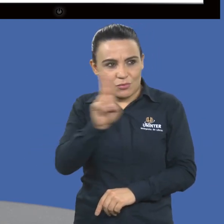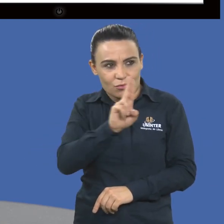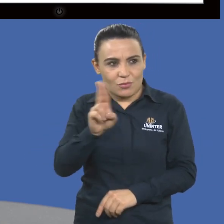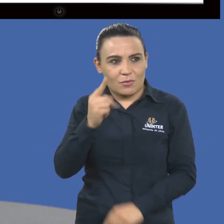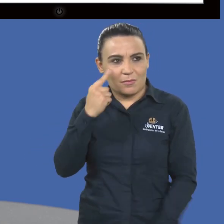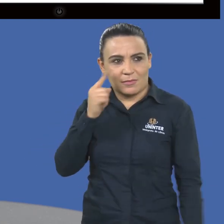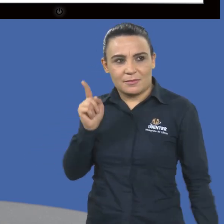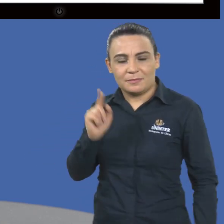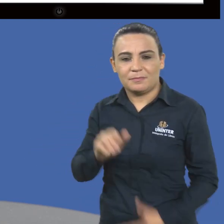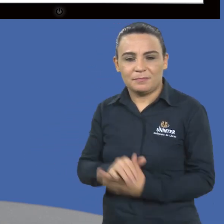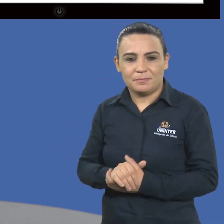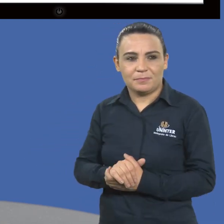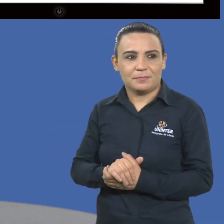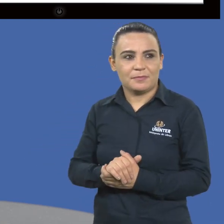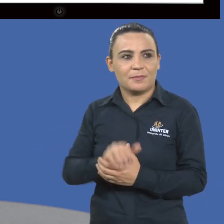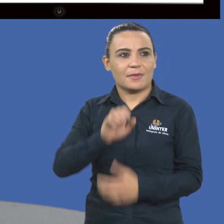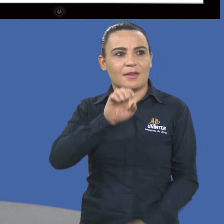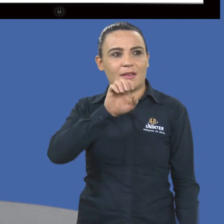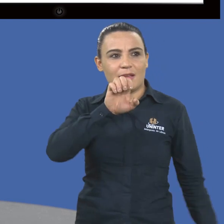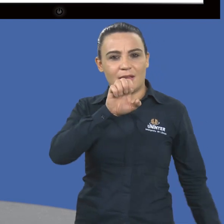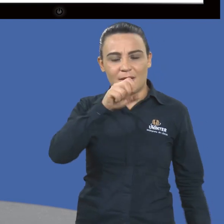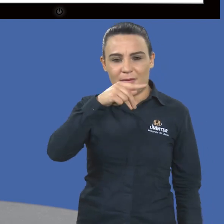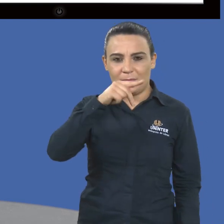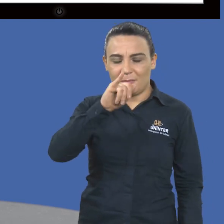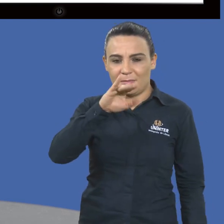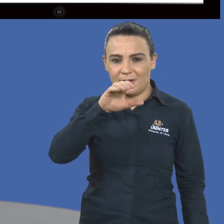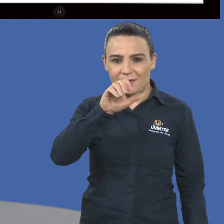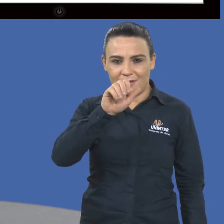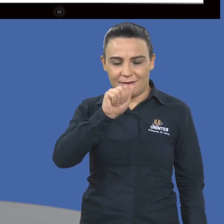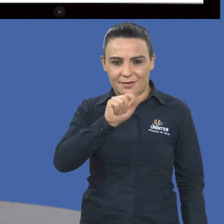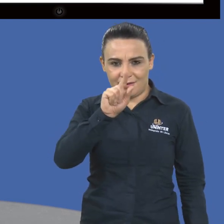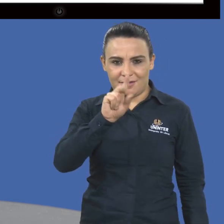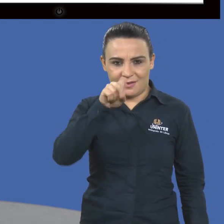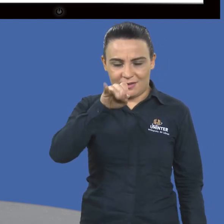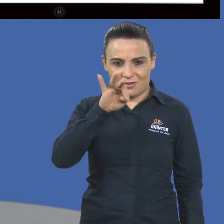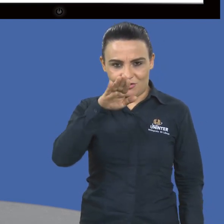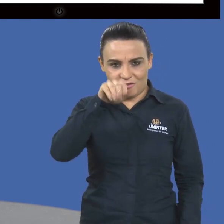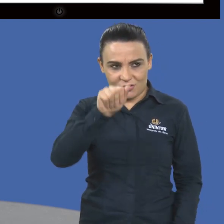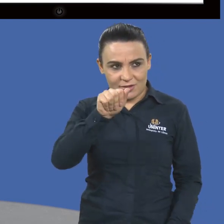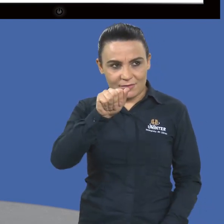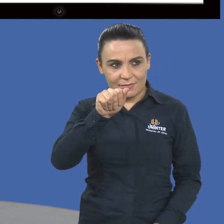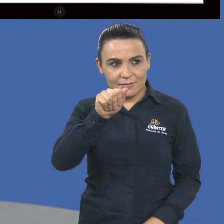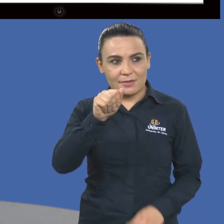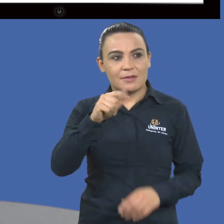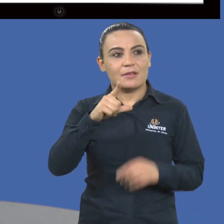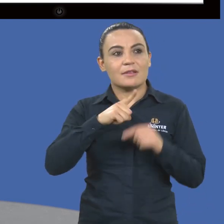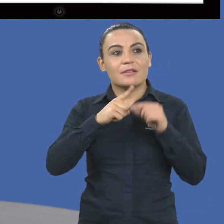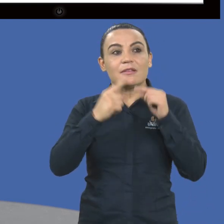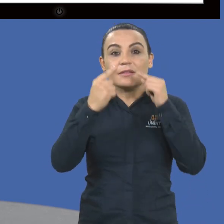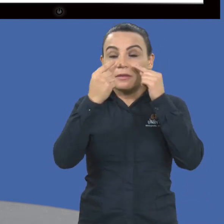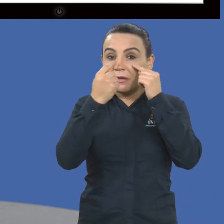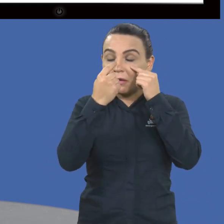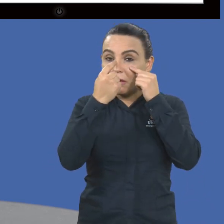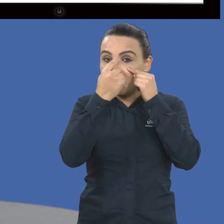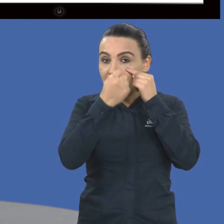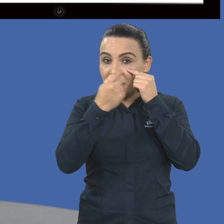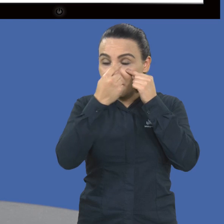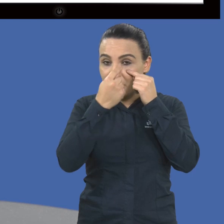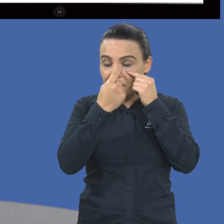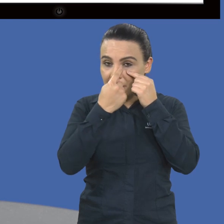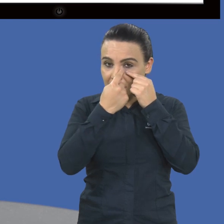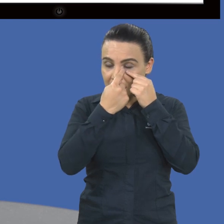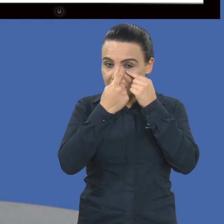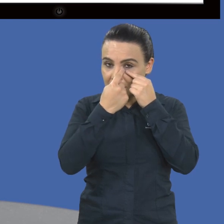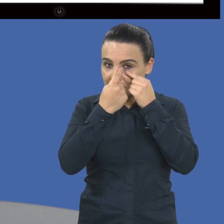prega epicântica e na imagem da direita tem um círculo em vermelho chamando a atenção